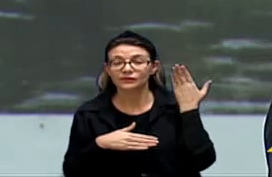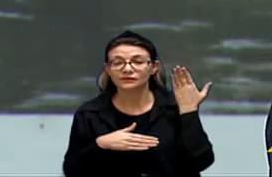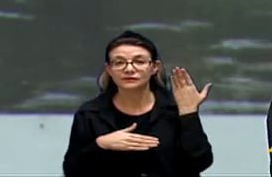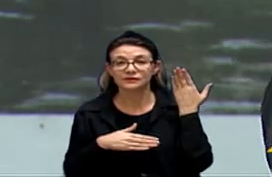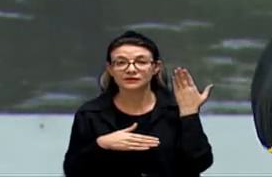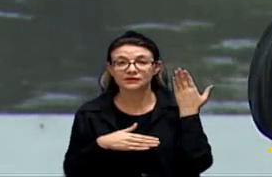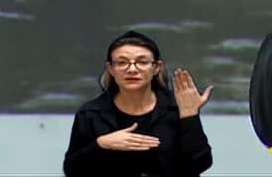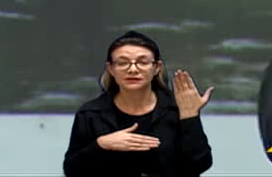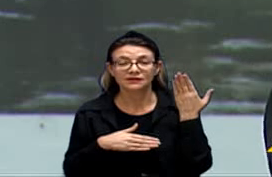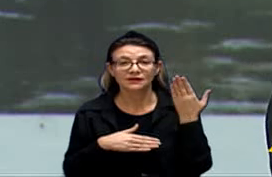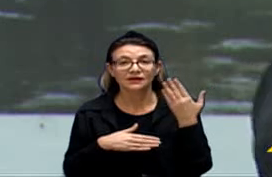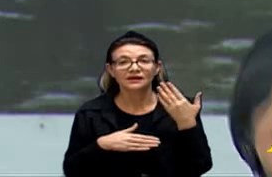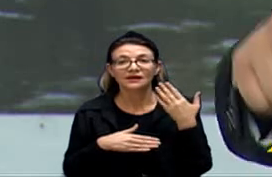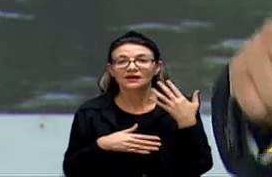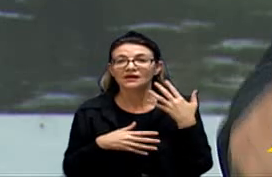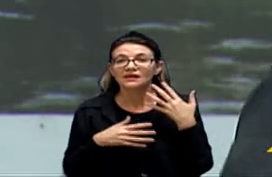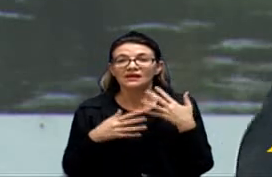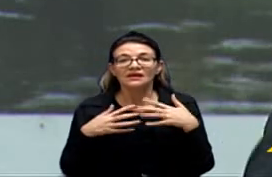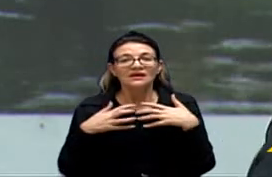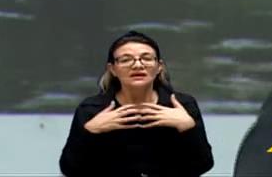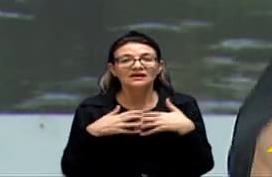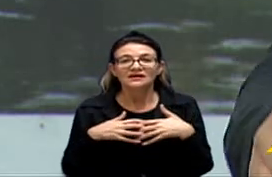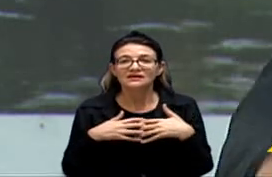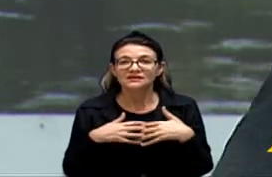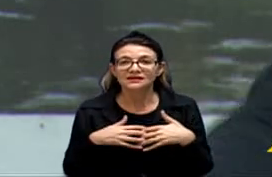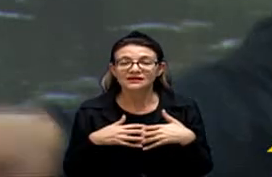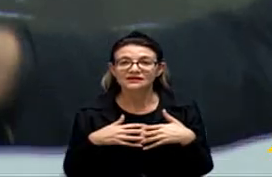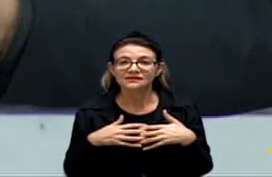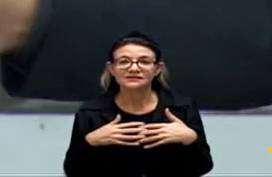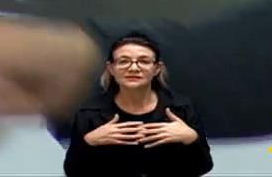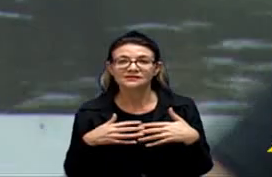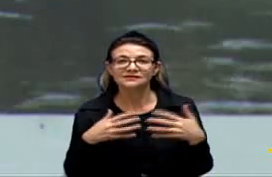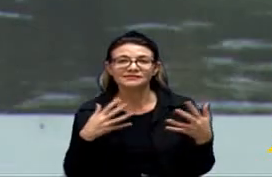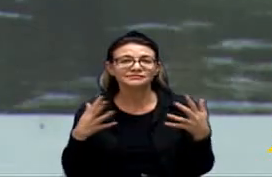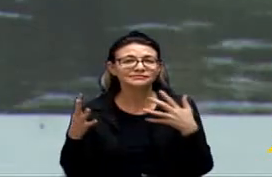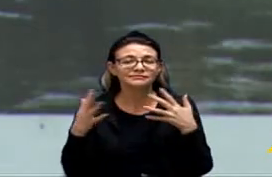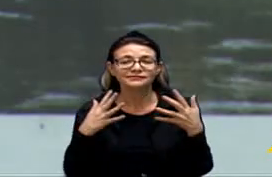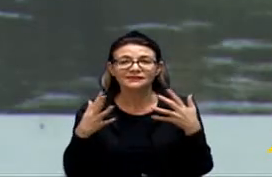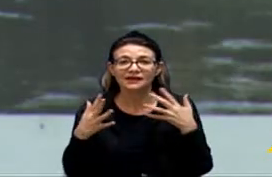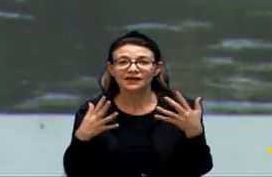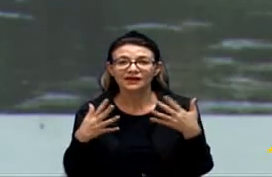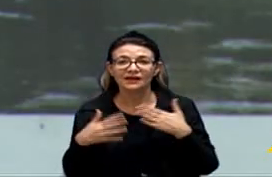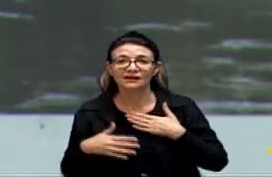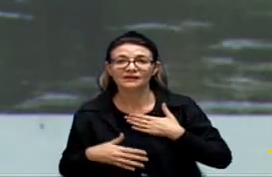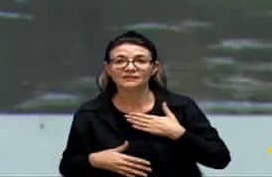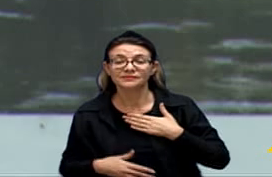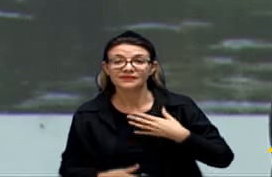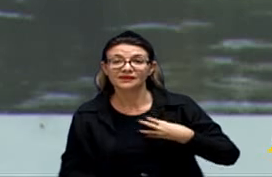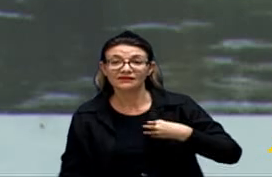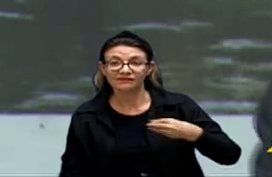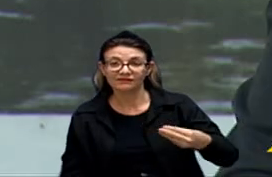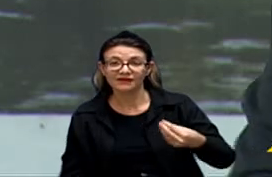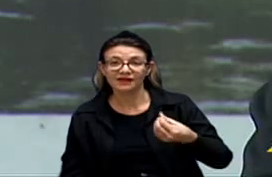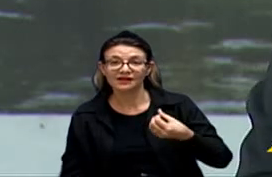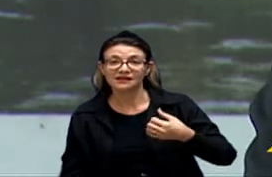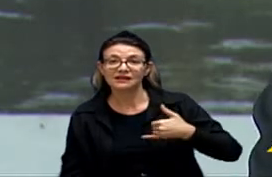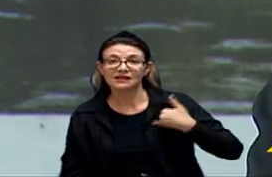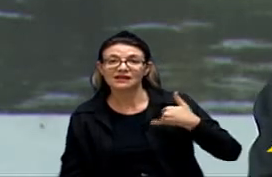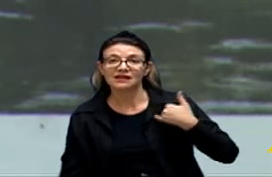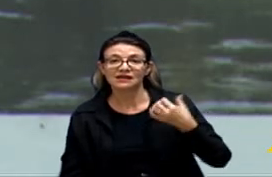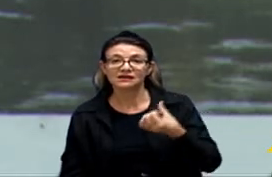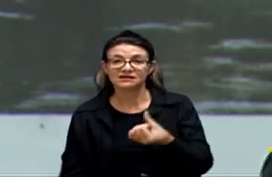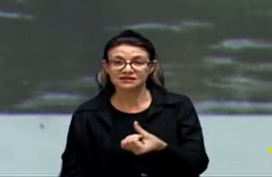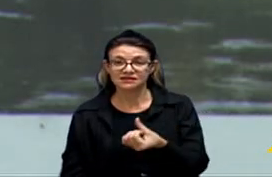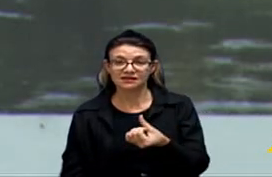barulhentas atrapalham não só idosos mas crianças a minha filha Senor Presidente tem 6 anos de idade eu moro numa avenida